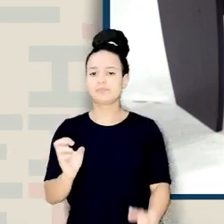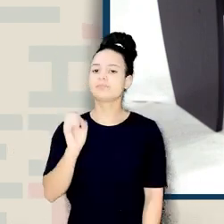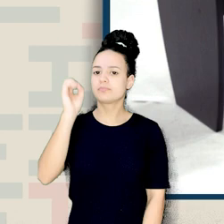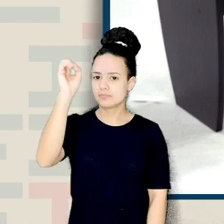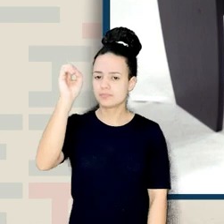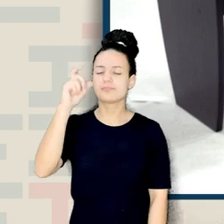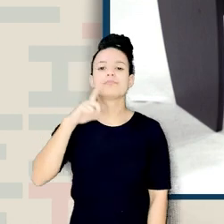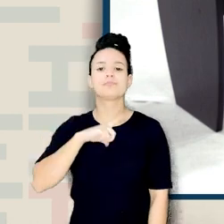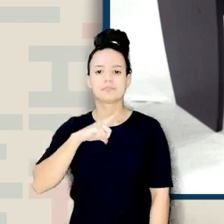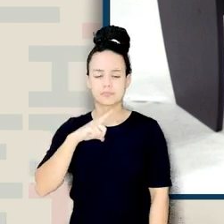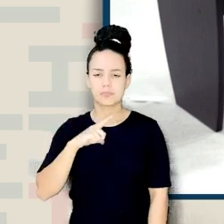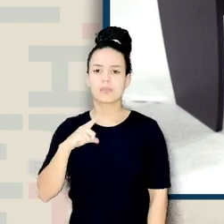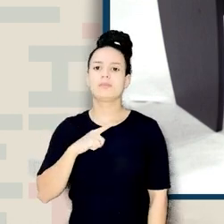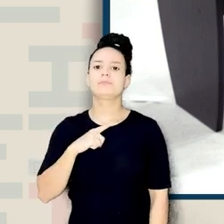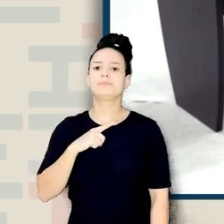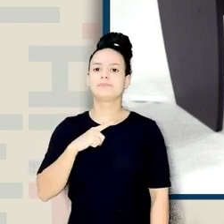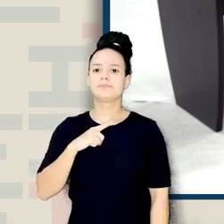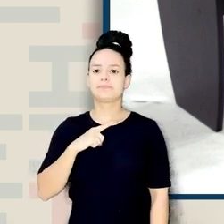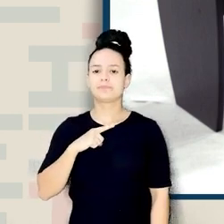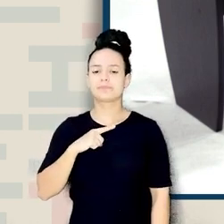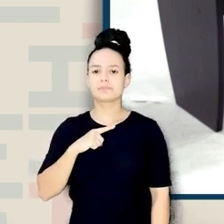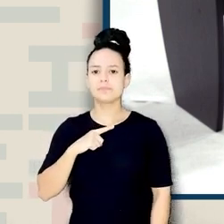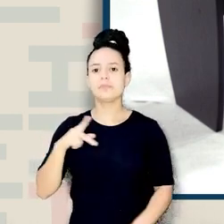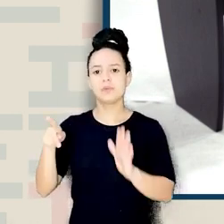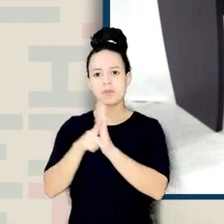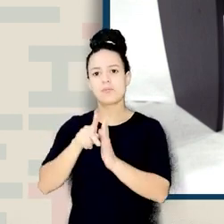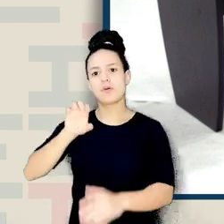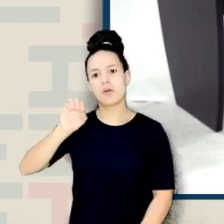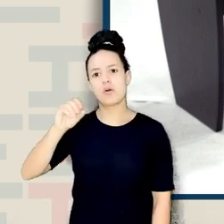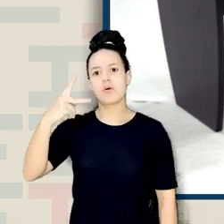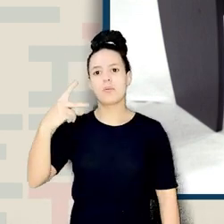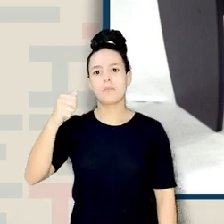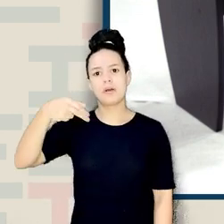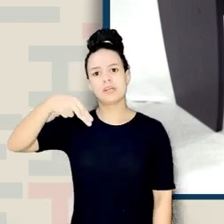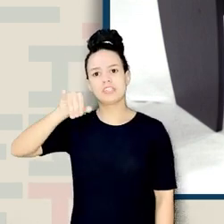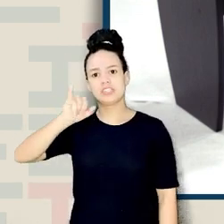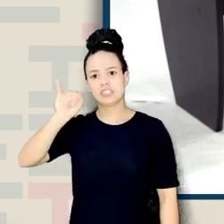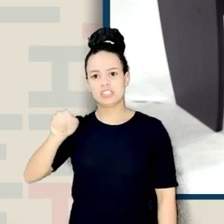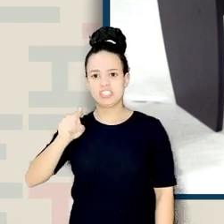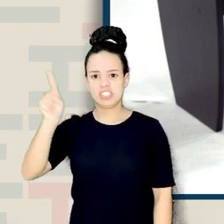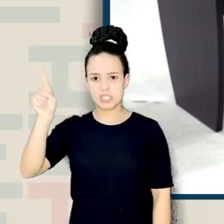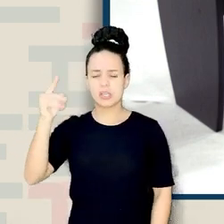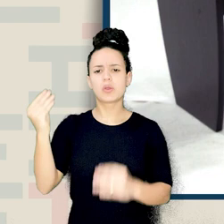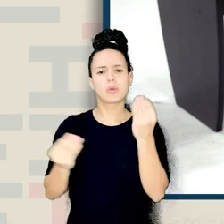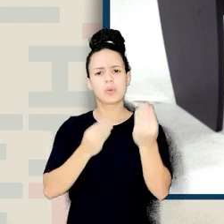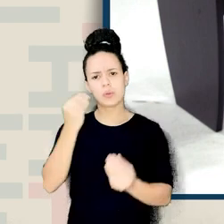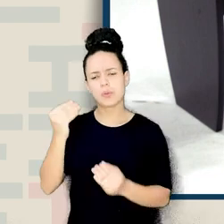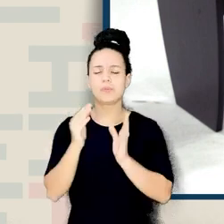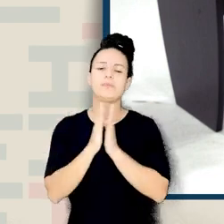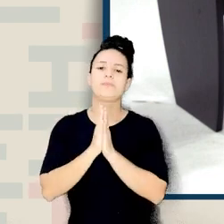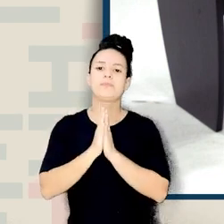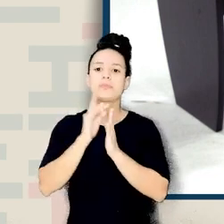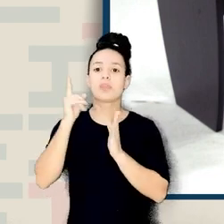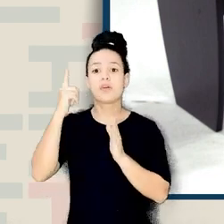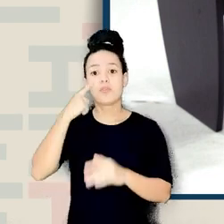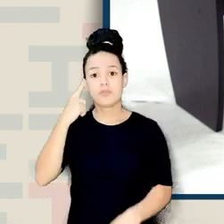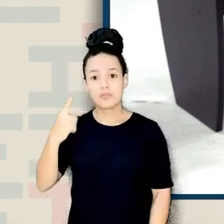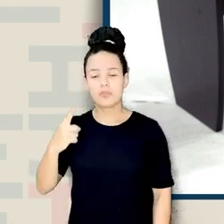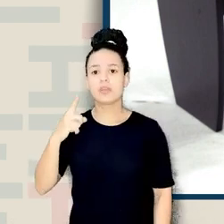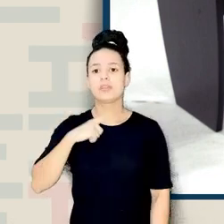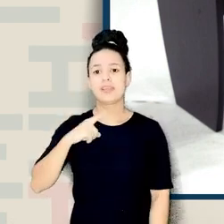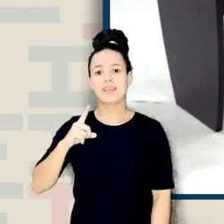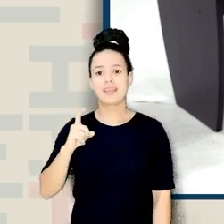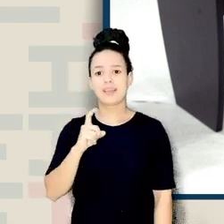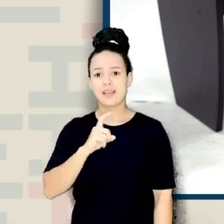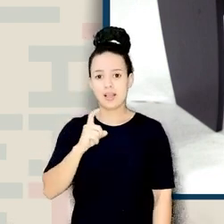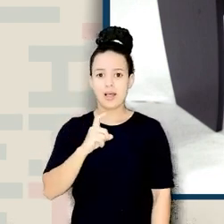uma inspiração do Opanijé tocado da seguinte forma, com essa seguinte clave, inclusive